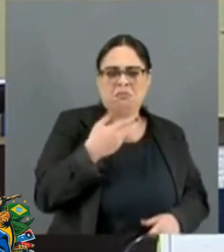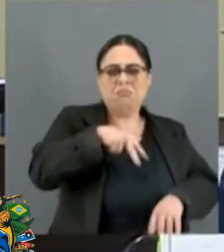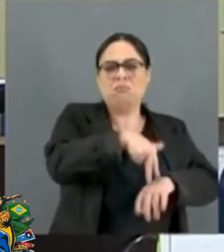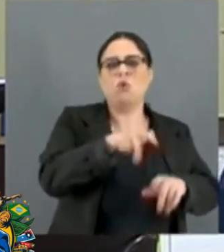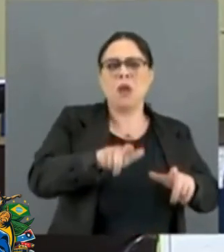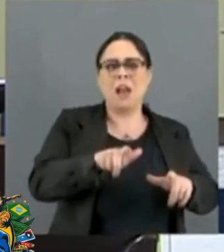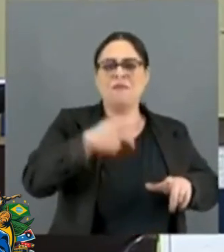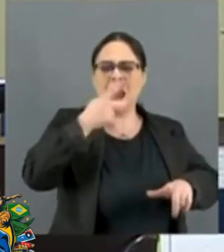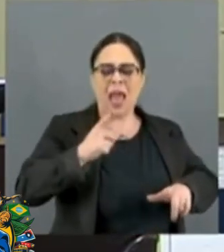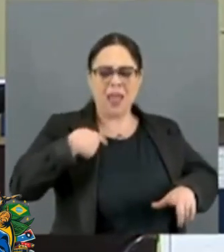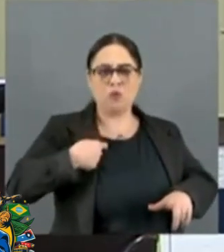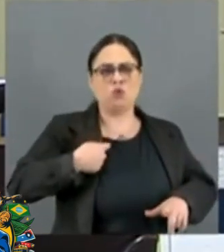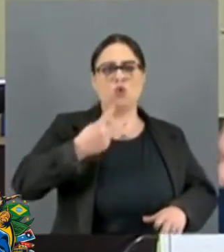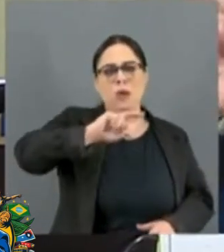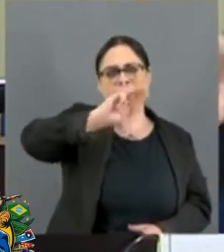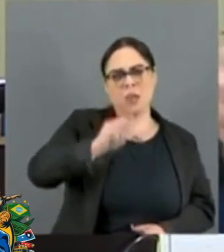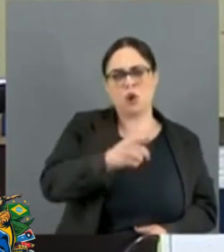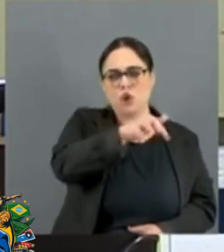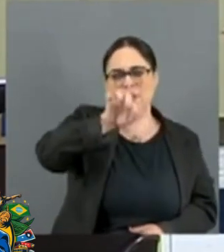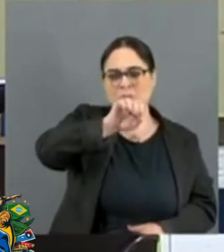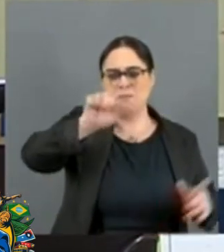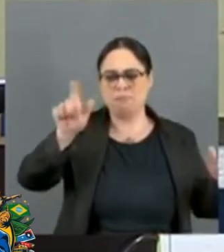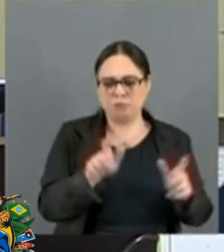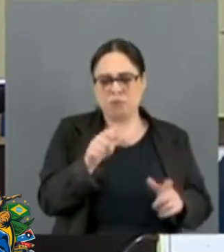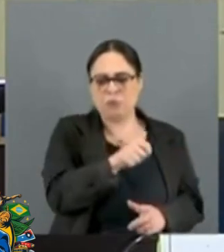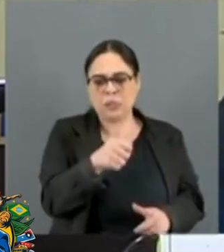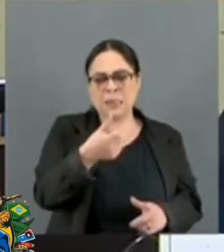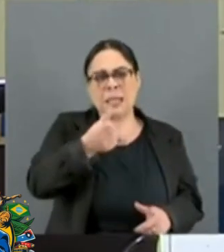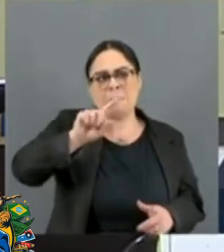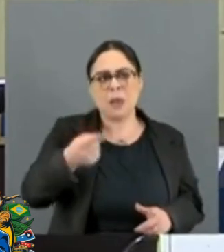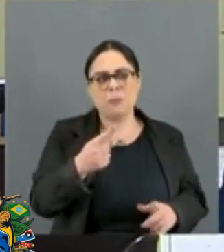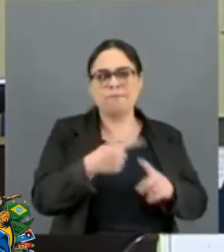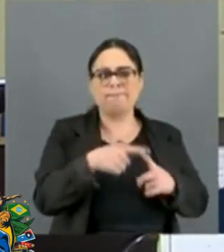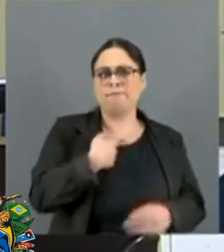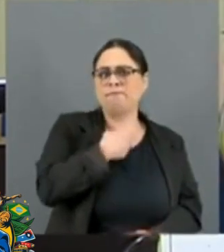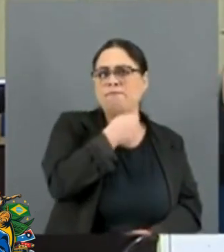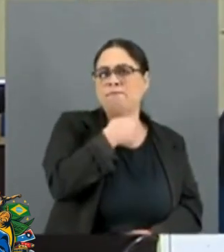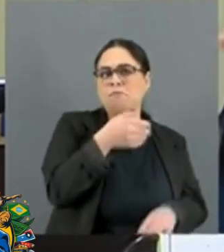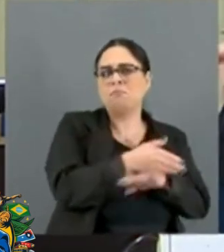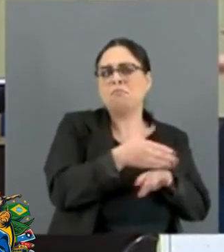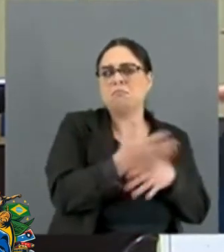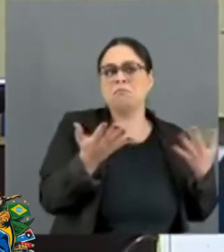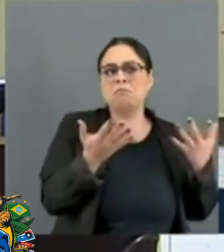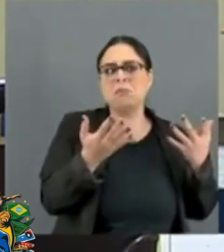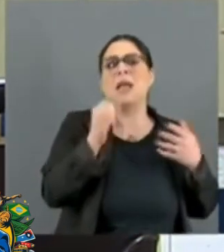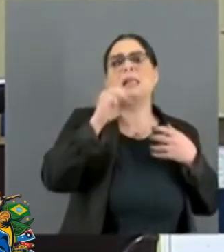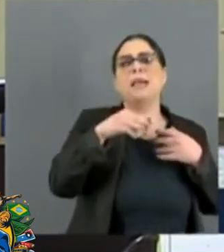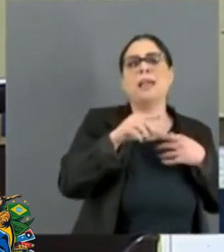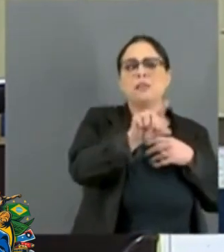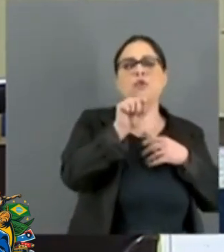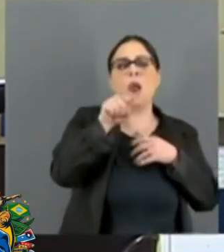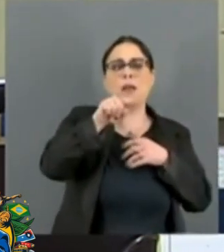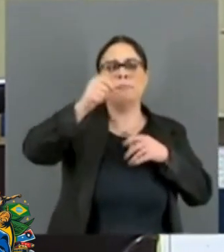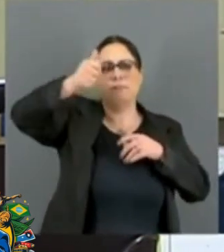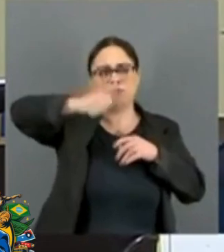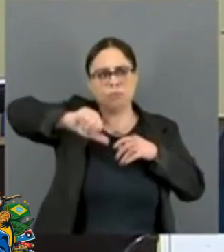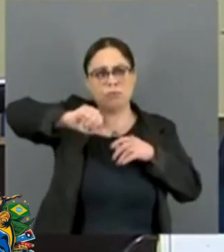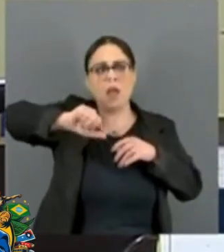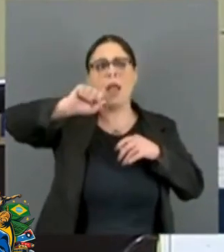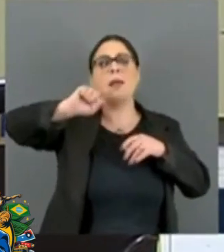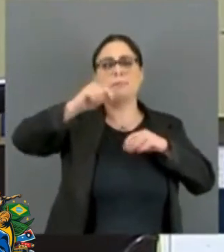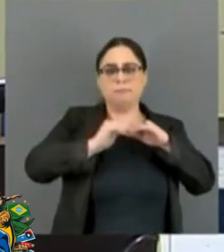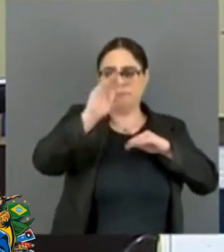escolhe dizer que o de 2.900.000 caiu para 116.000 em função de uma entrevista que fiz? Quem tem que escolher essa queda de 2.900.000